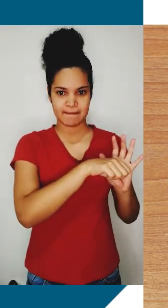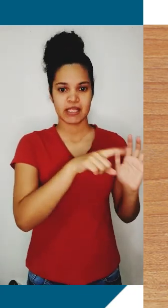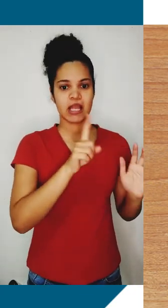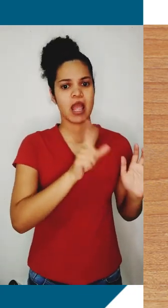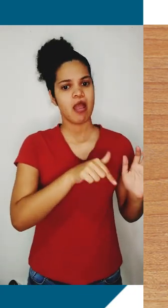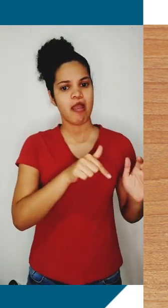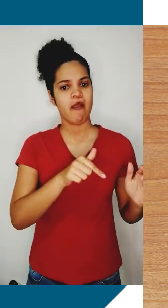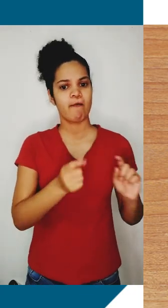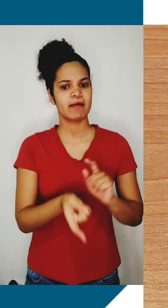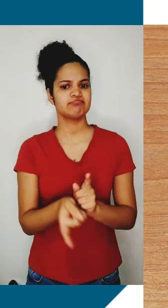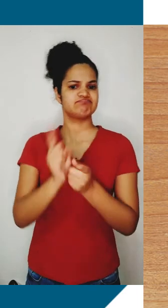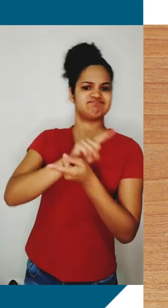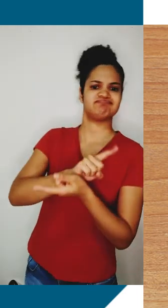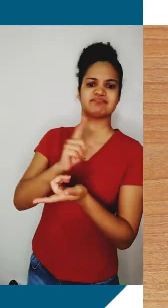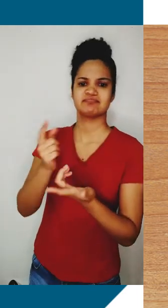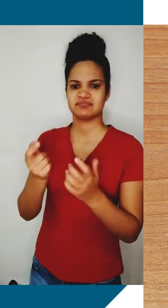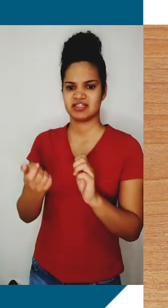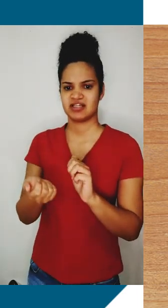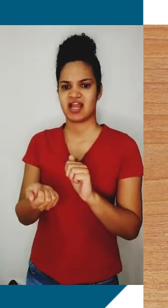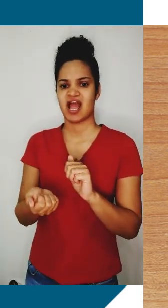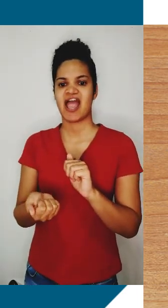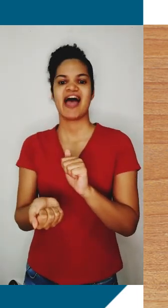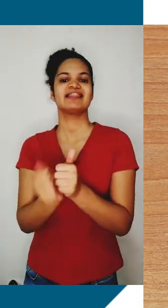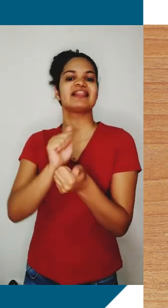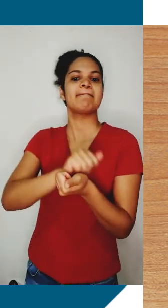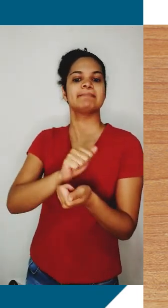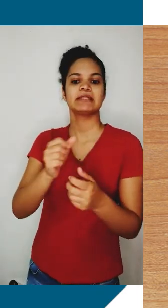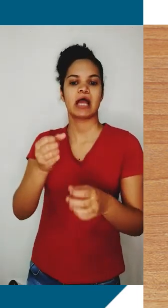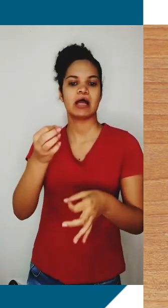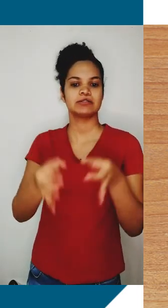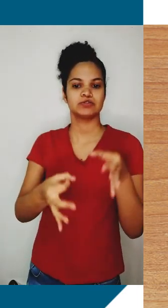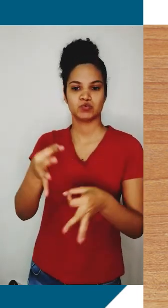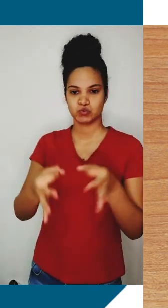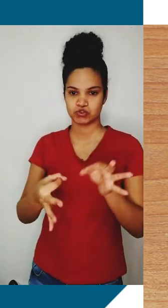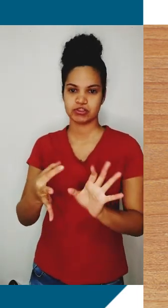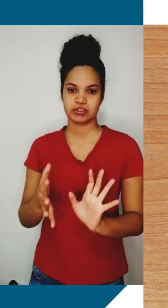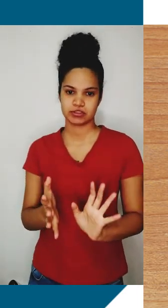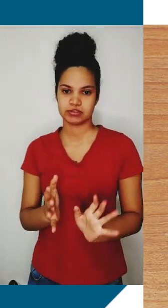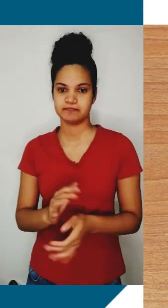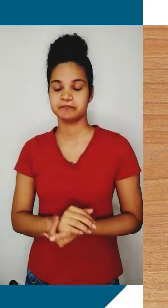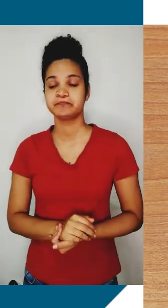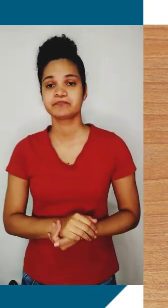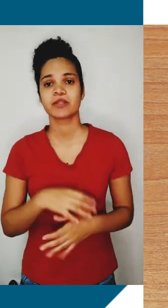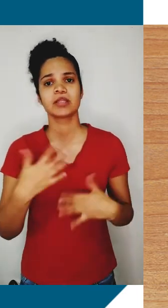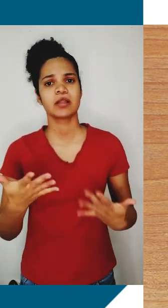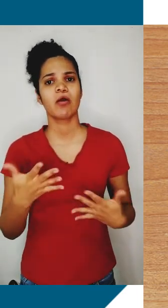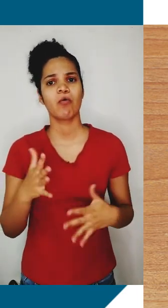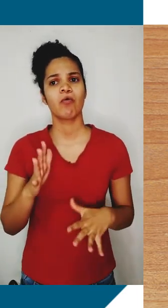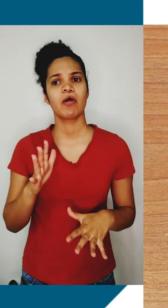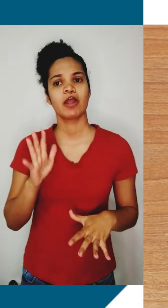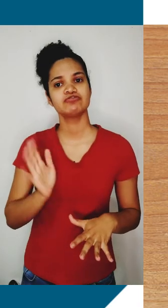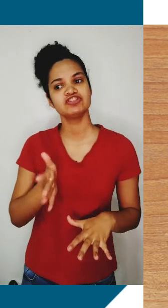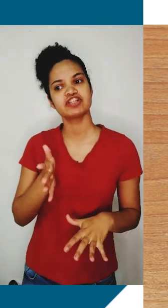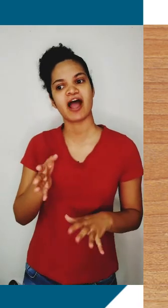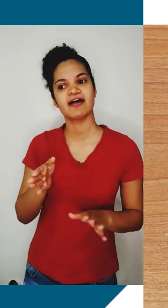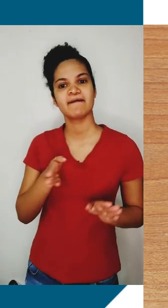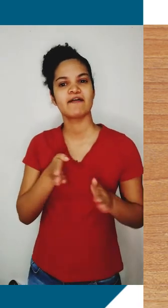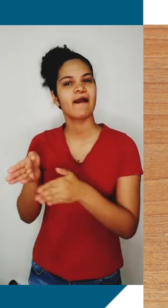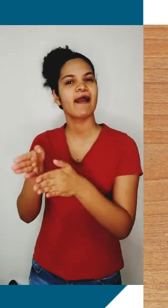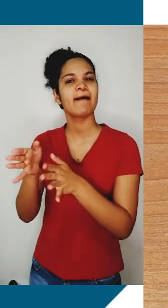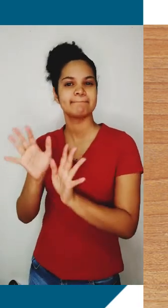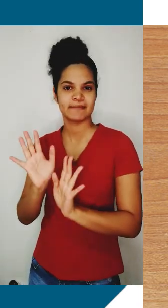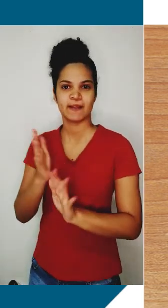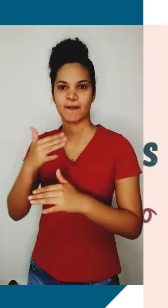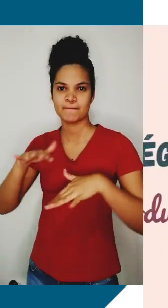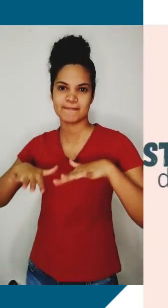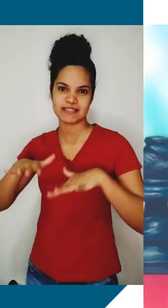defini a minha tese, Aquela que vai nortear todo o meu texto. Agora que eu já fiz esse passo, nós